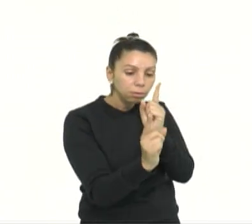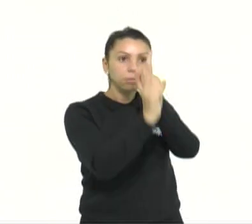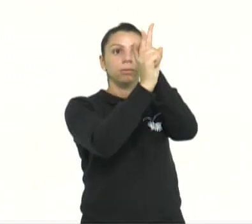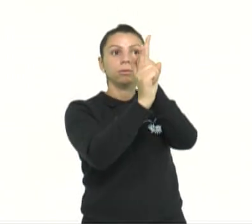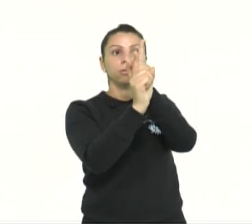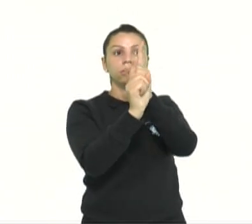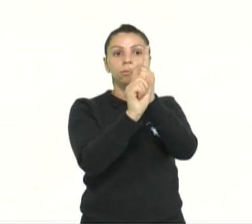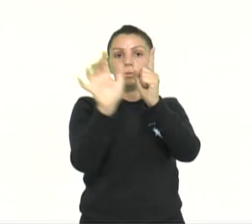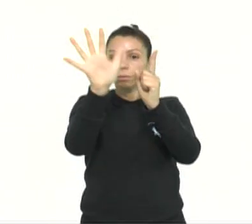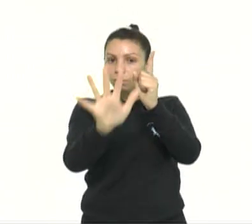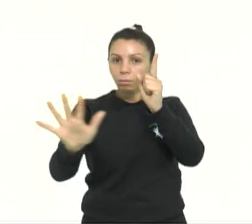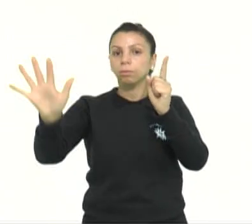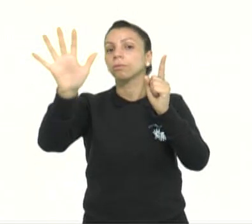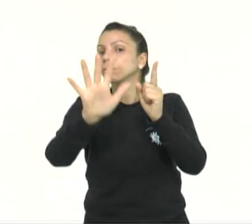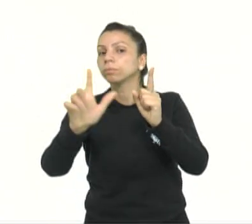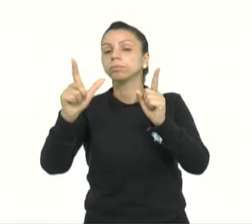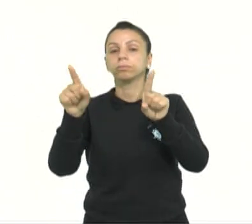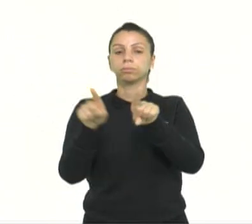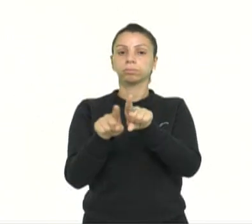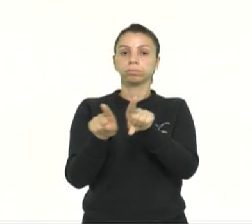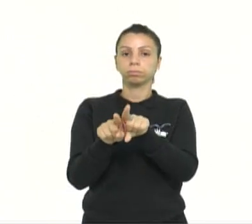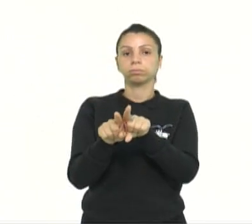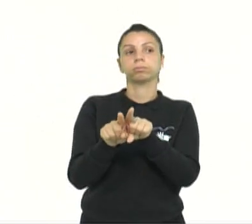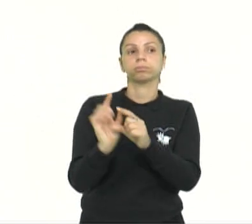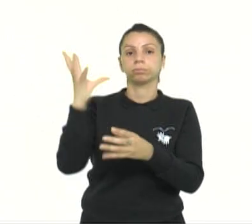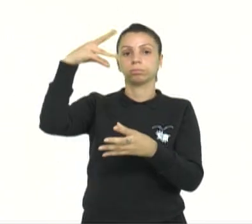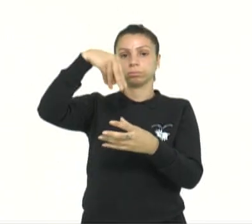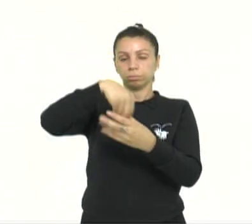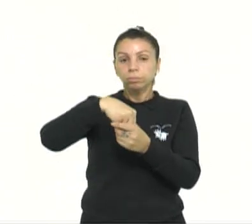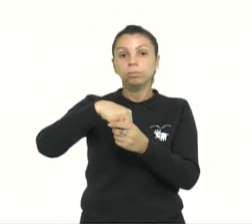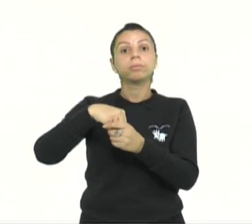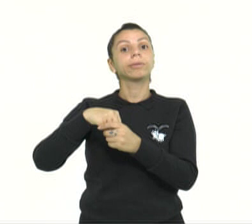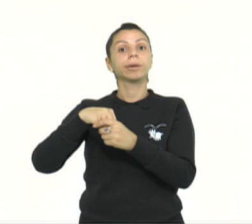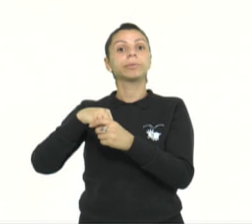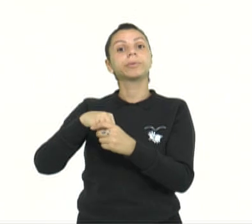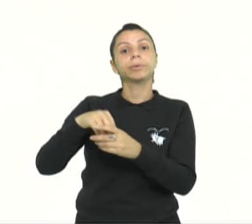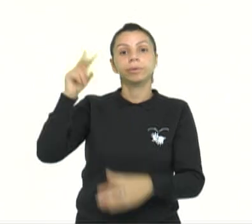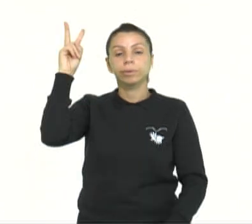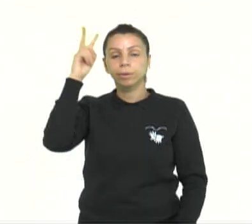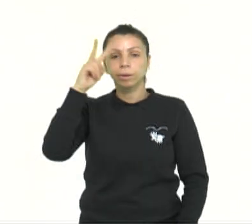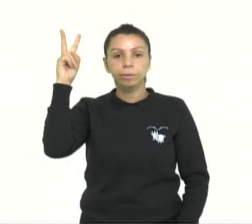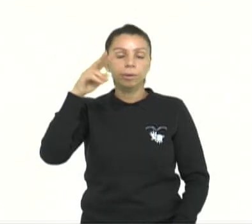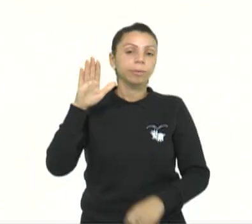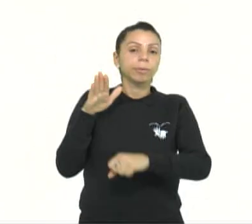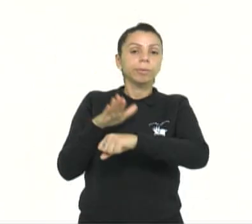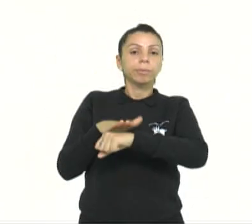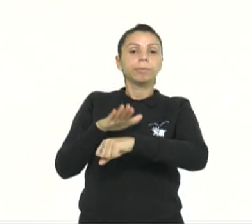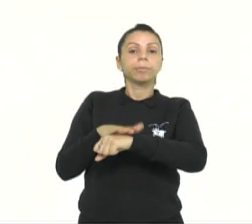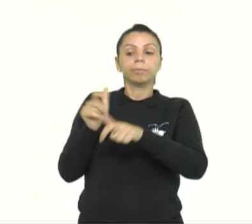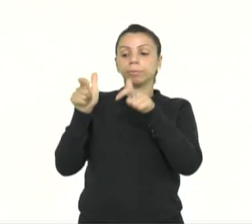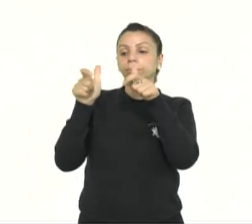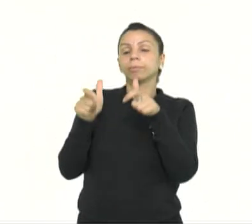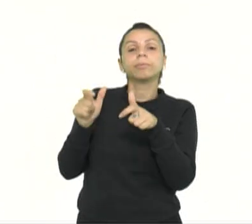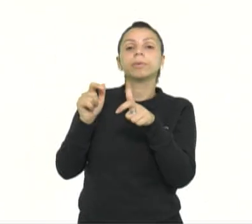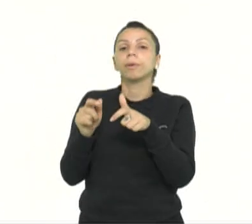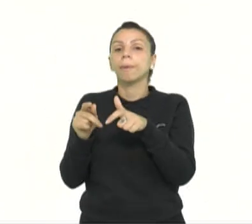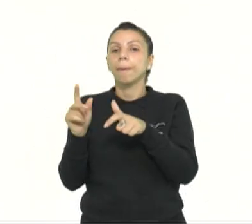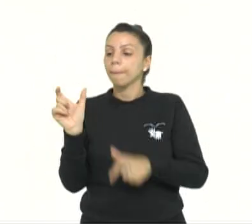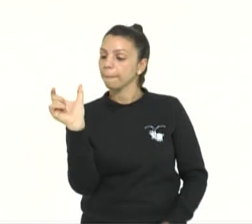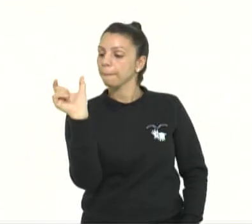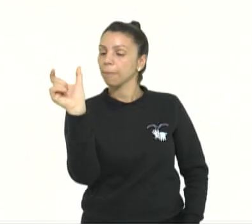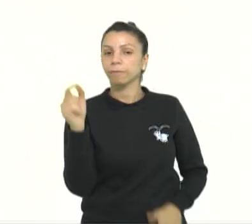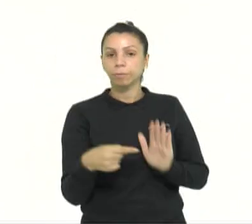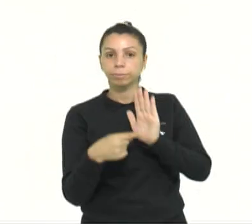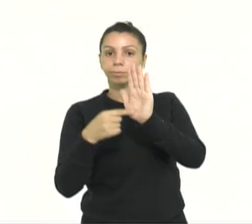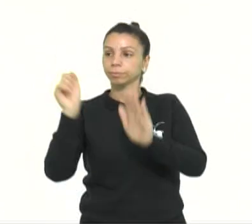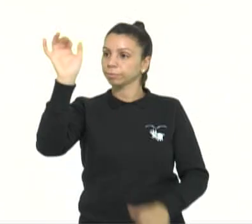quadro aqui, elas estão inseridas na história no momento onde essa palavra é representada por